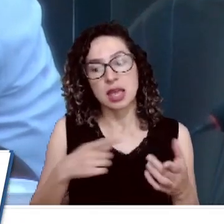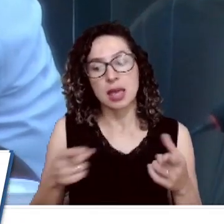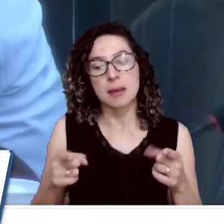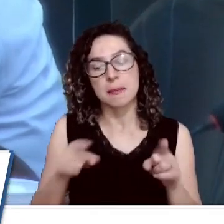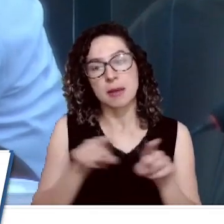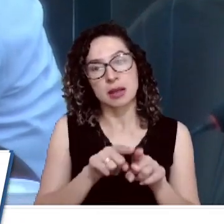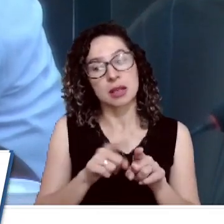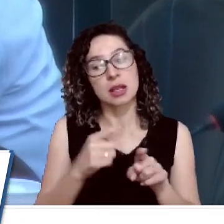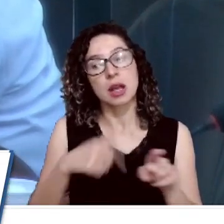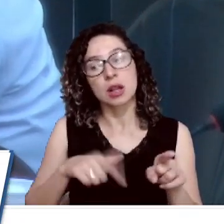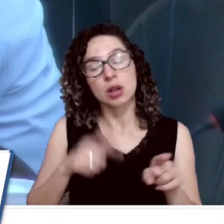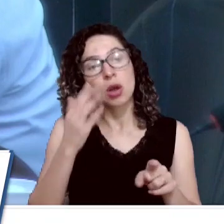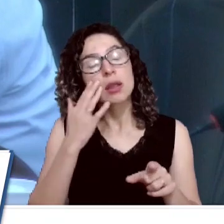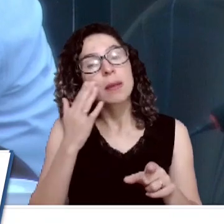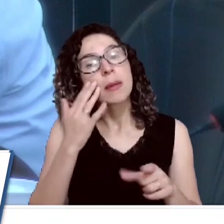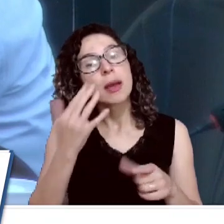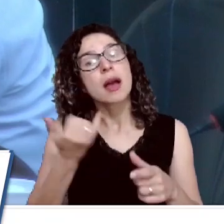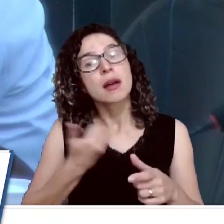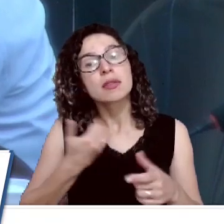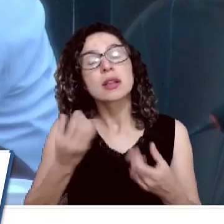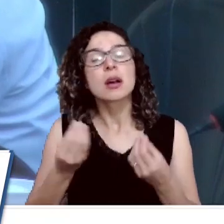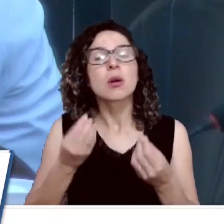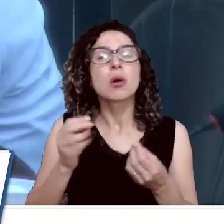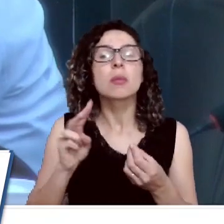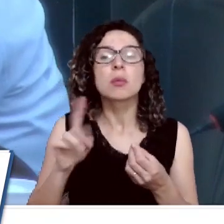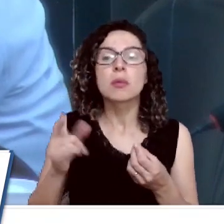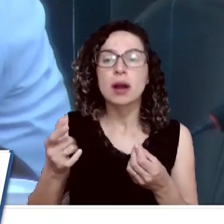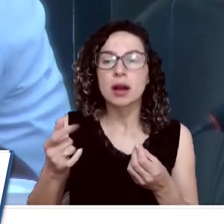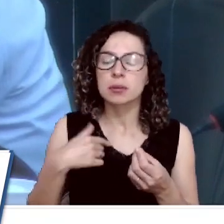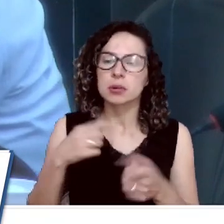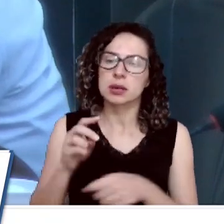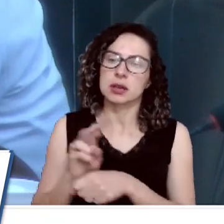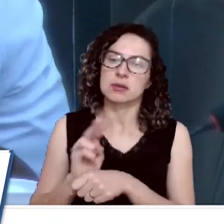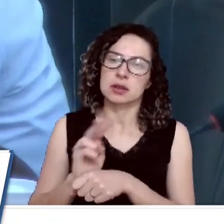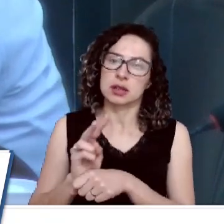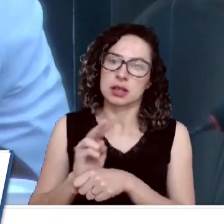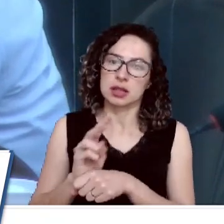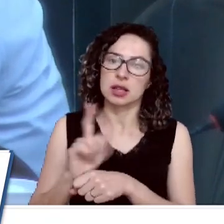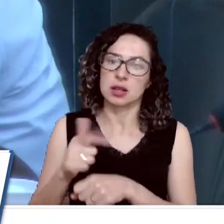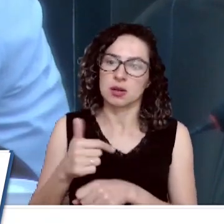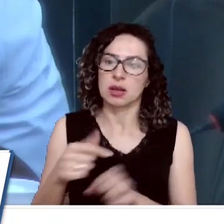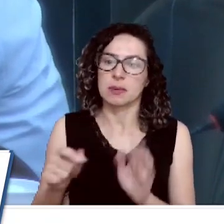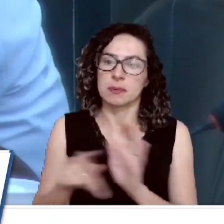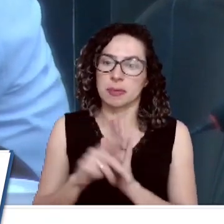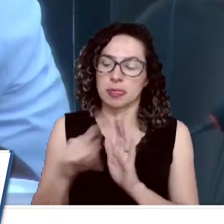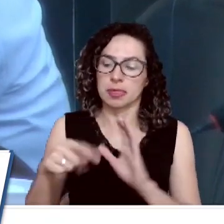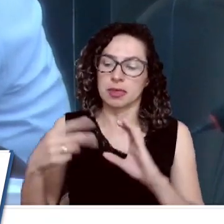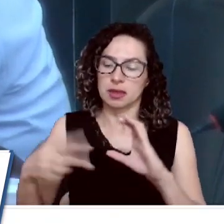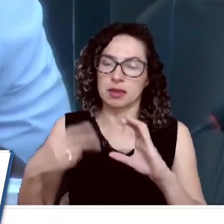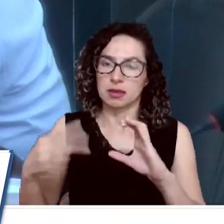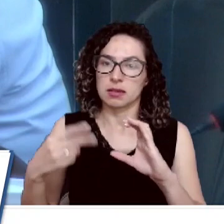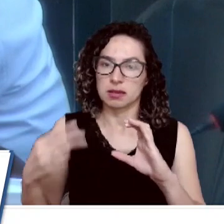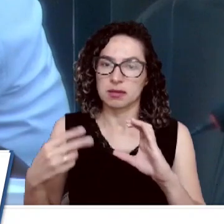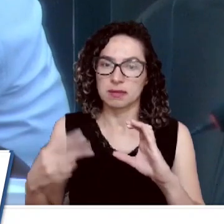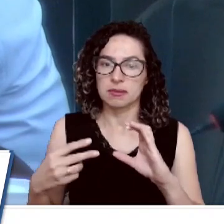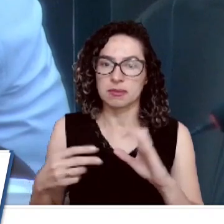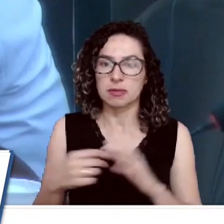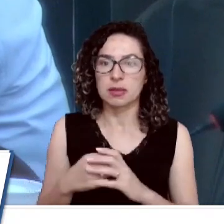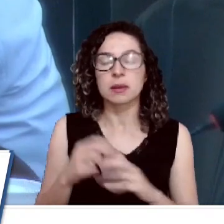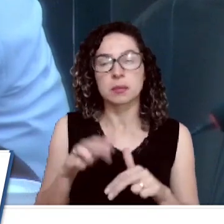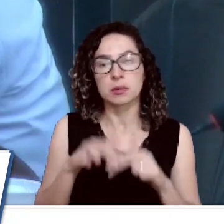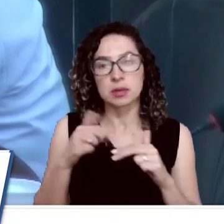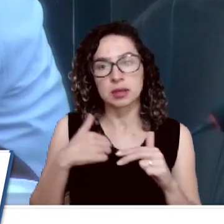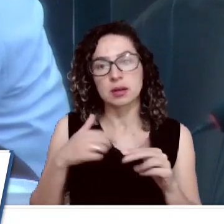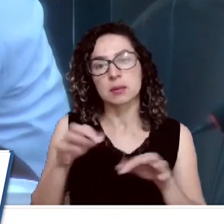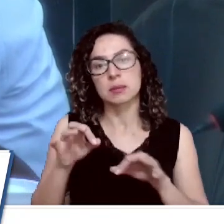que ficar sabendo, porque, queira ou não queira, a fiscalização é por parte dessa Casa de Leis. Por isso que eu fiz